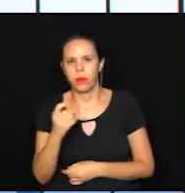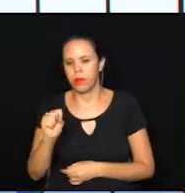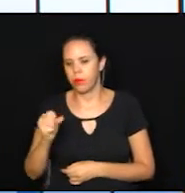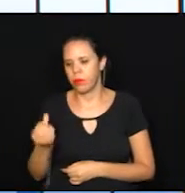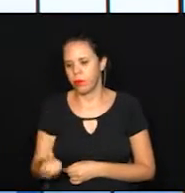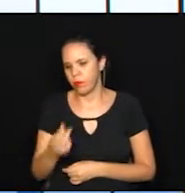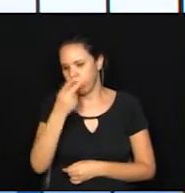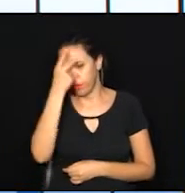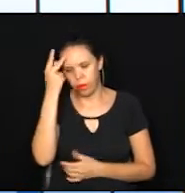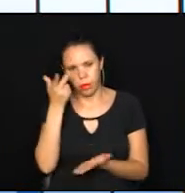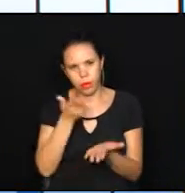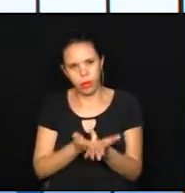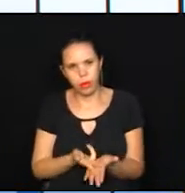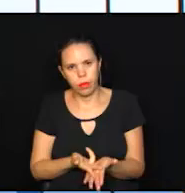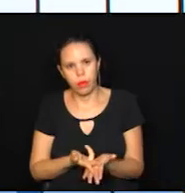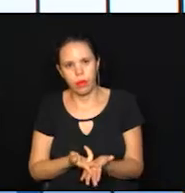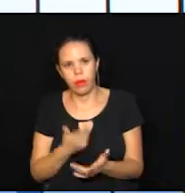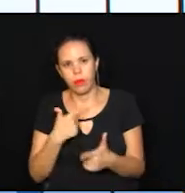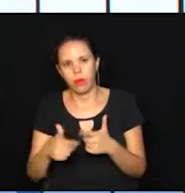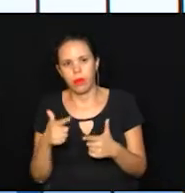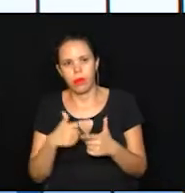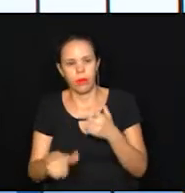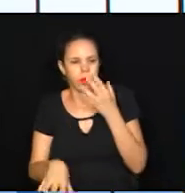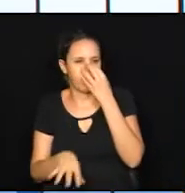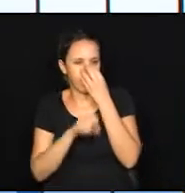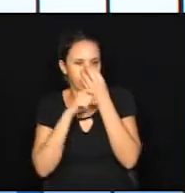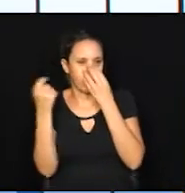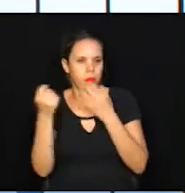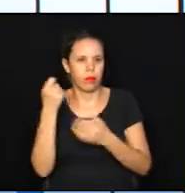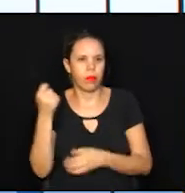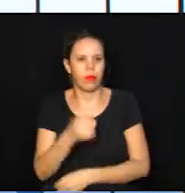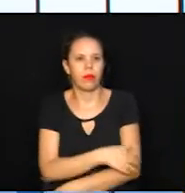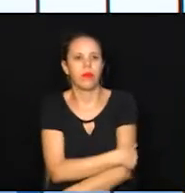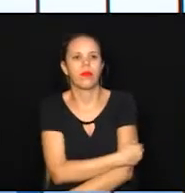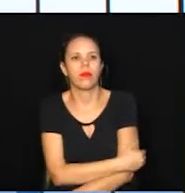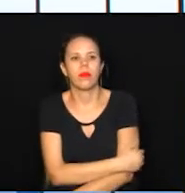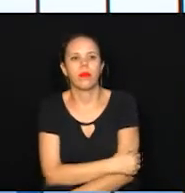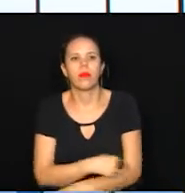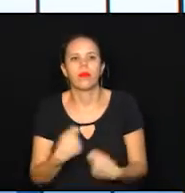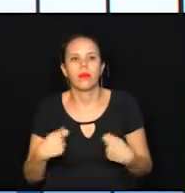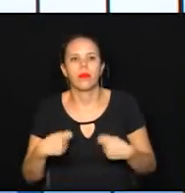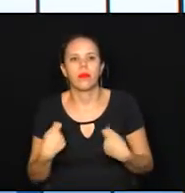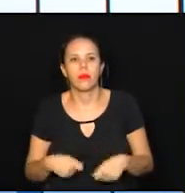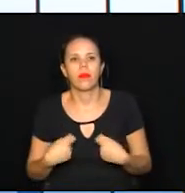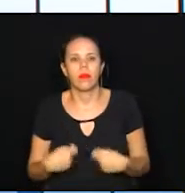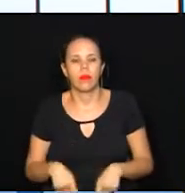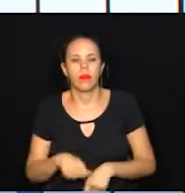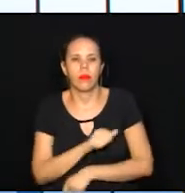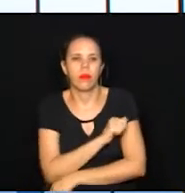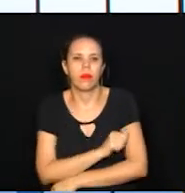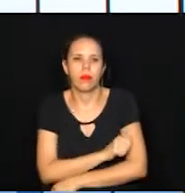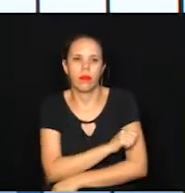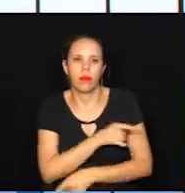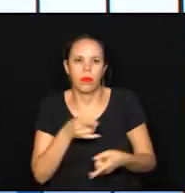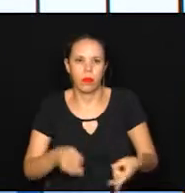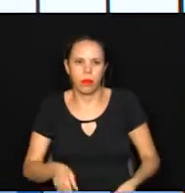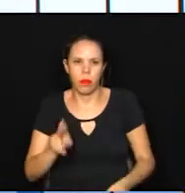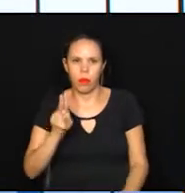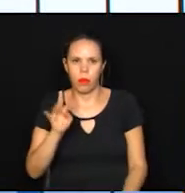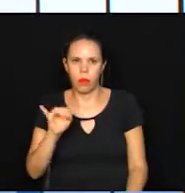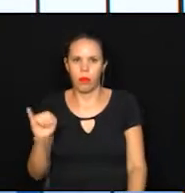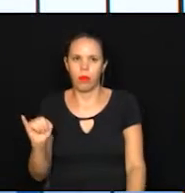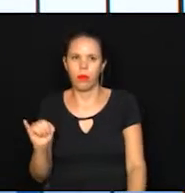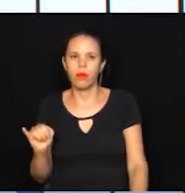186 pacientes com síndrome respiratória aguda grave, precisando de leitos de enfermaria ou de UTI, ou